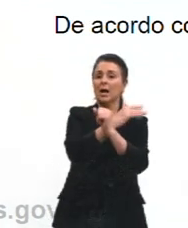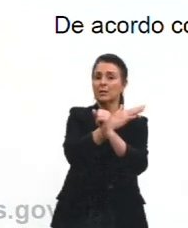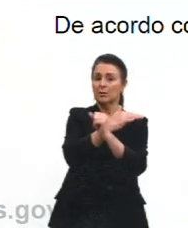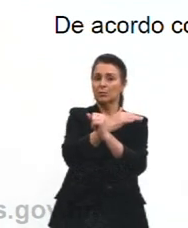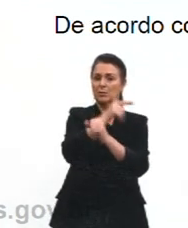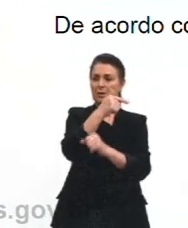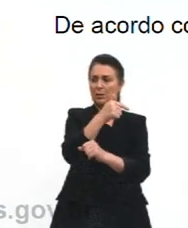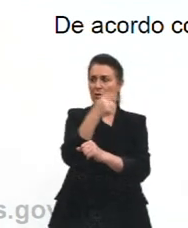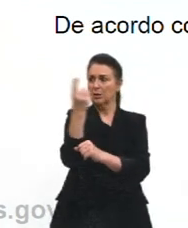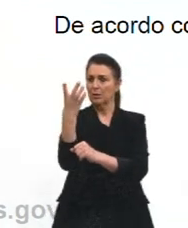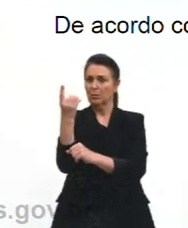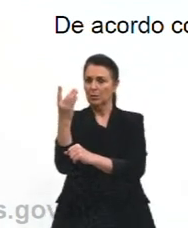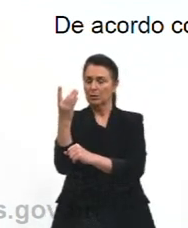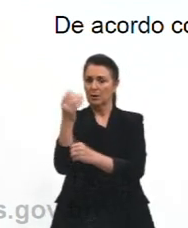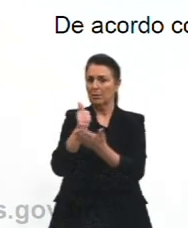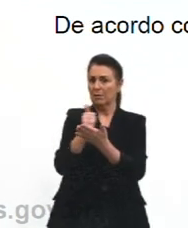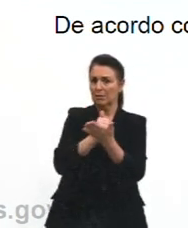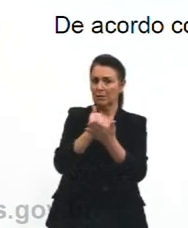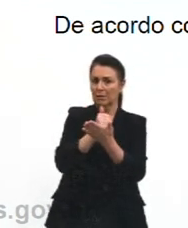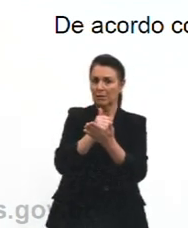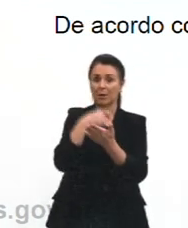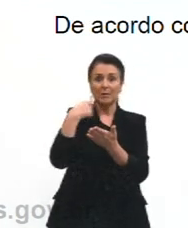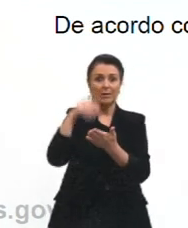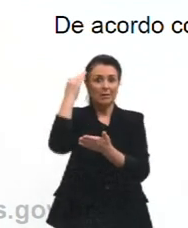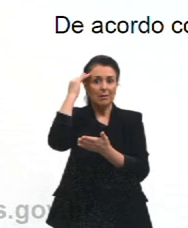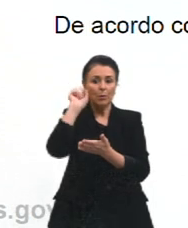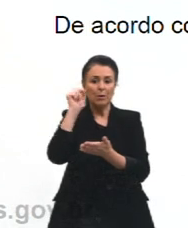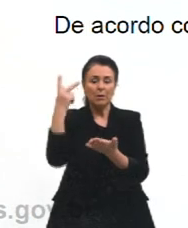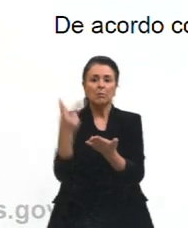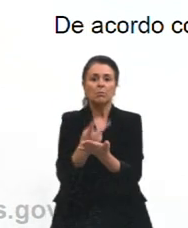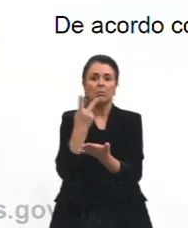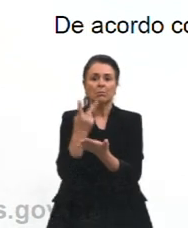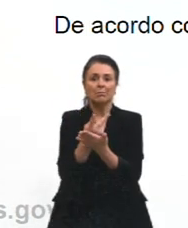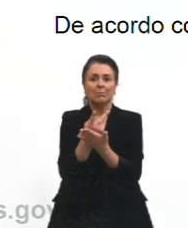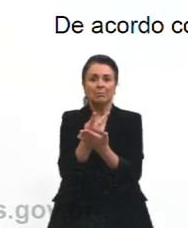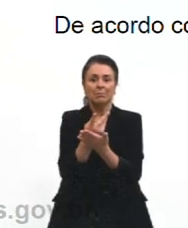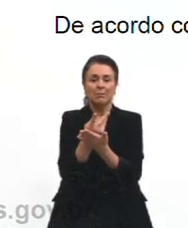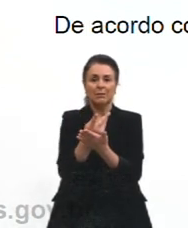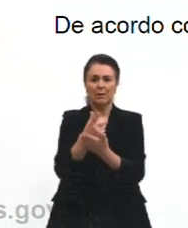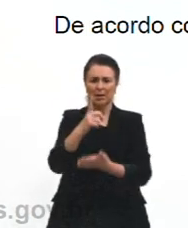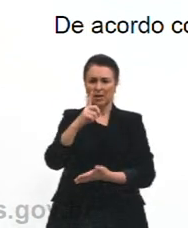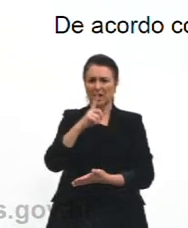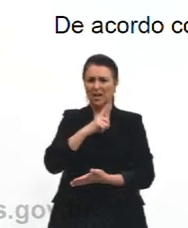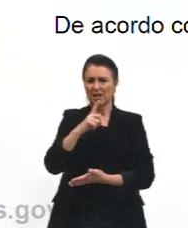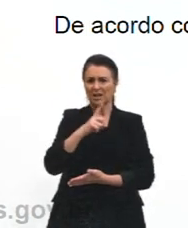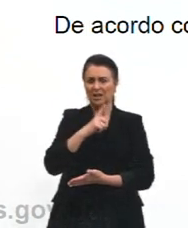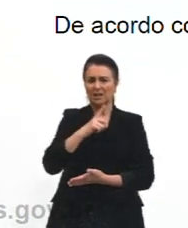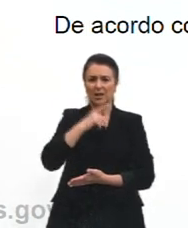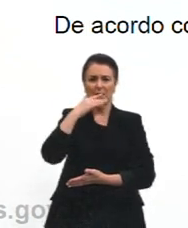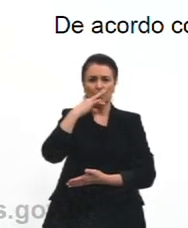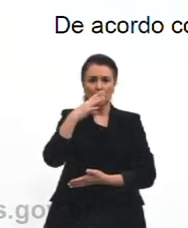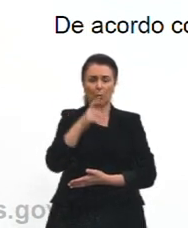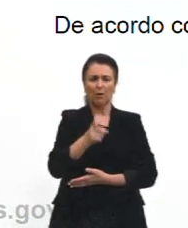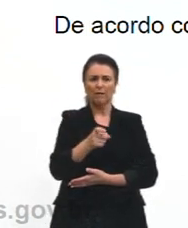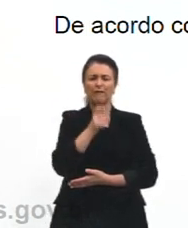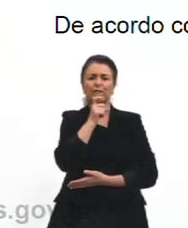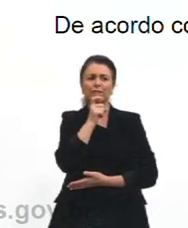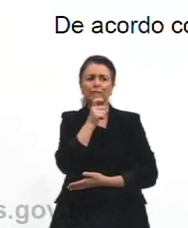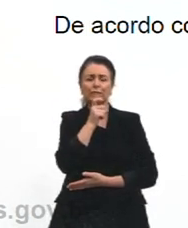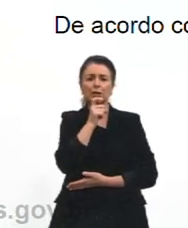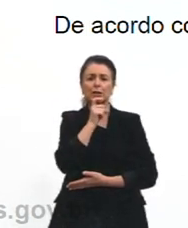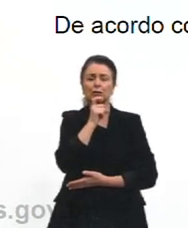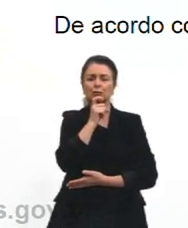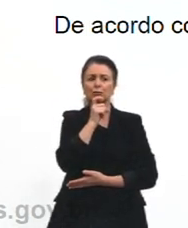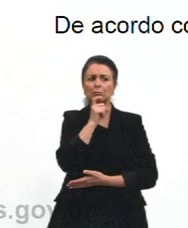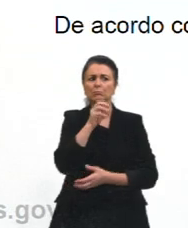aqui não precisa decorar nada para ela mas precisa entender o que tá acontecendo né se eu tenho uma coloração verde onde